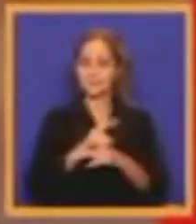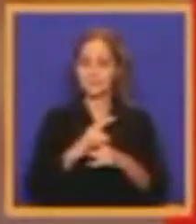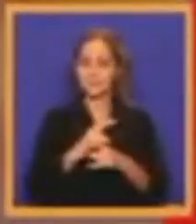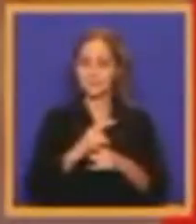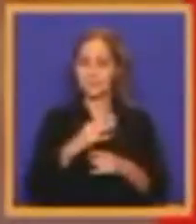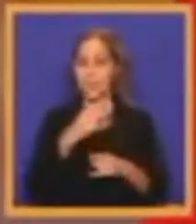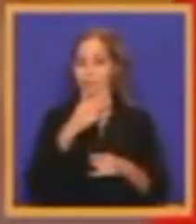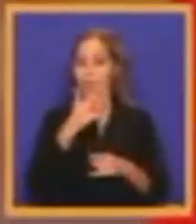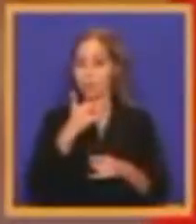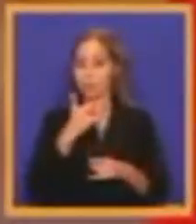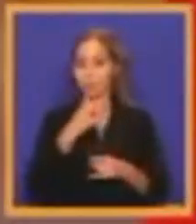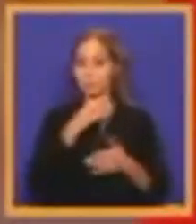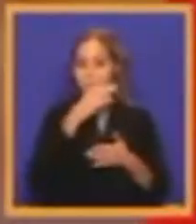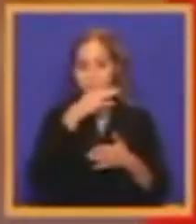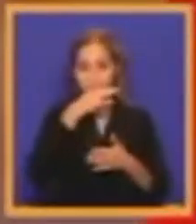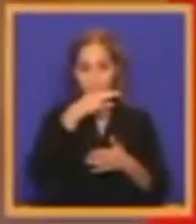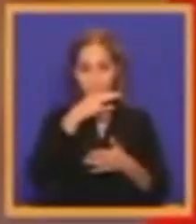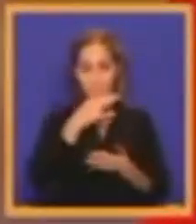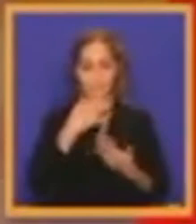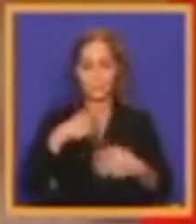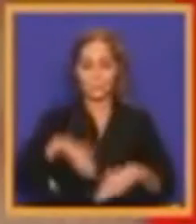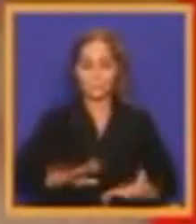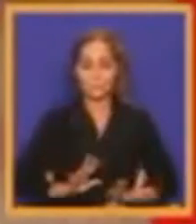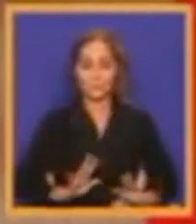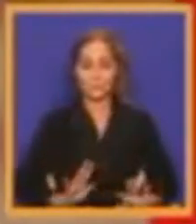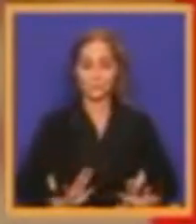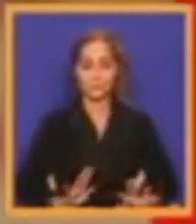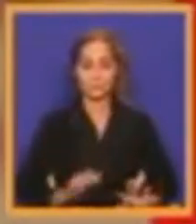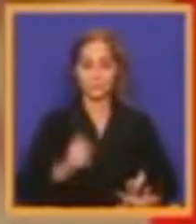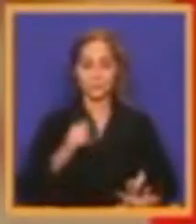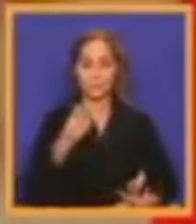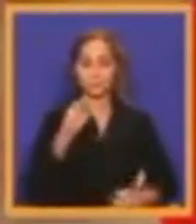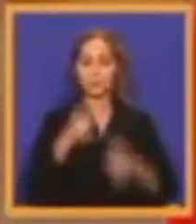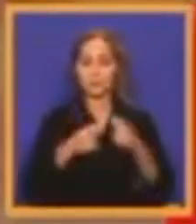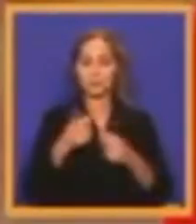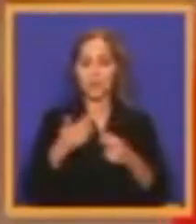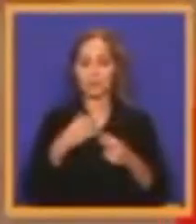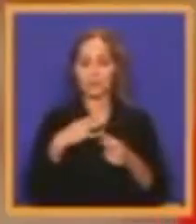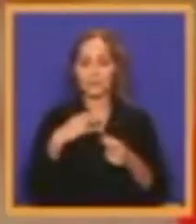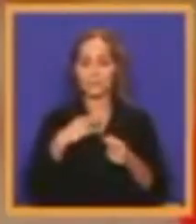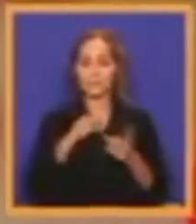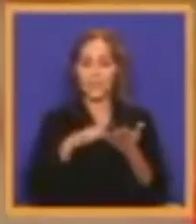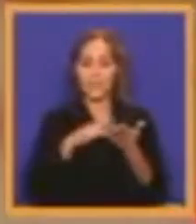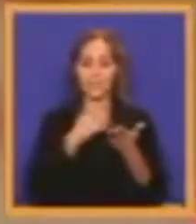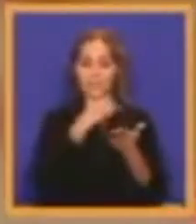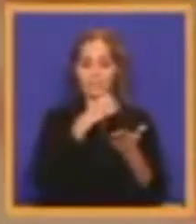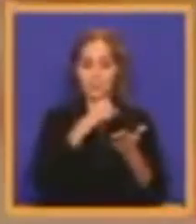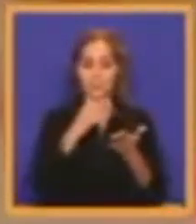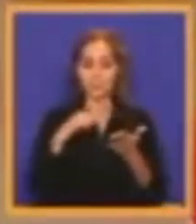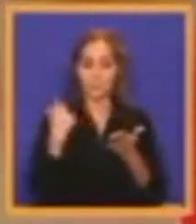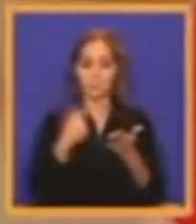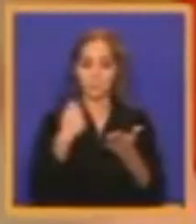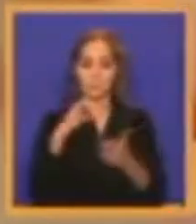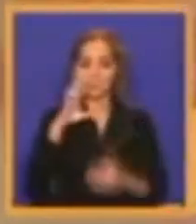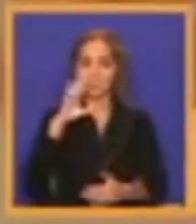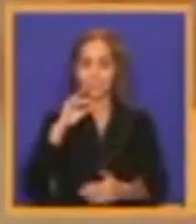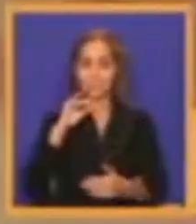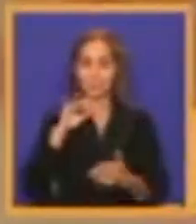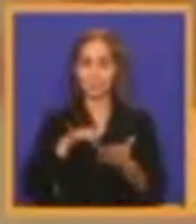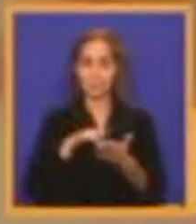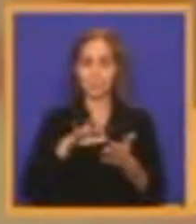12 signos, mas há muita gente agora com vontade de ter este livro e nós temos 10 para oferecer